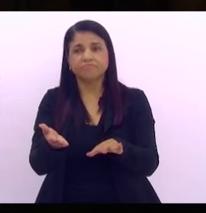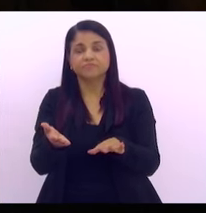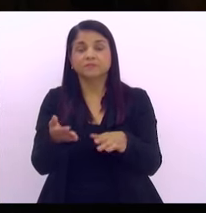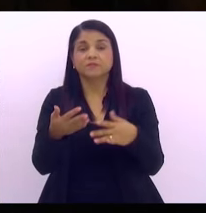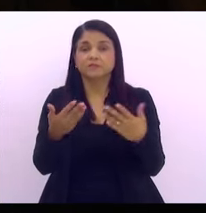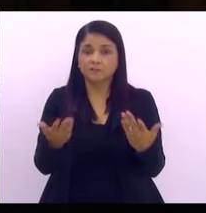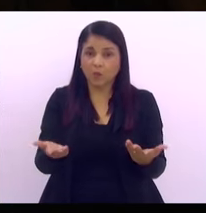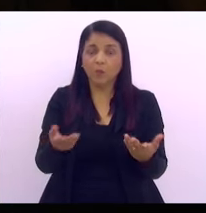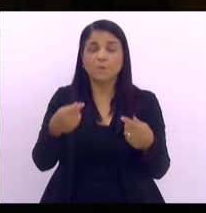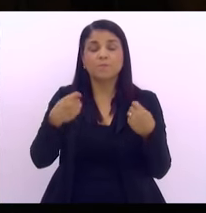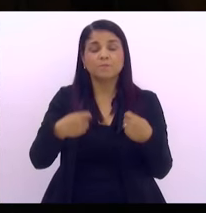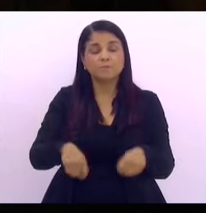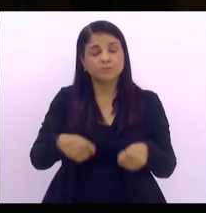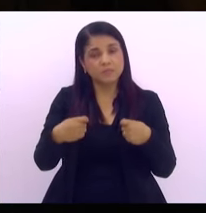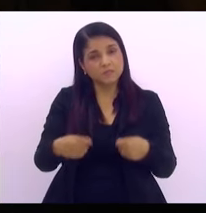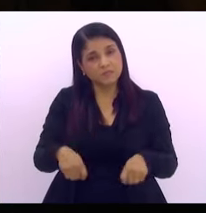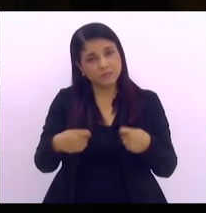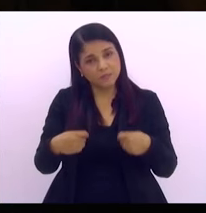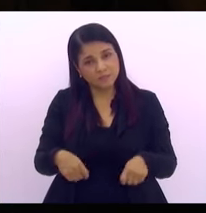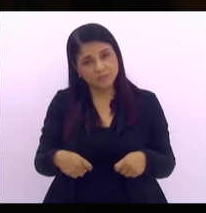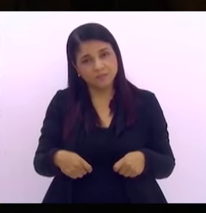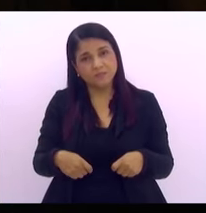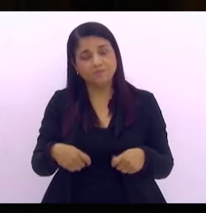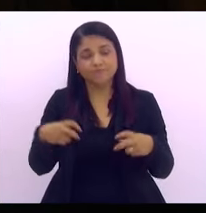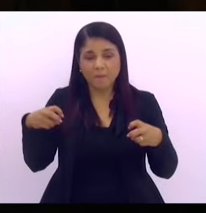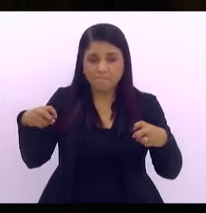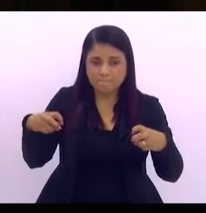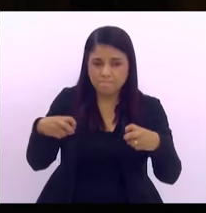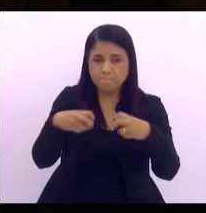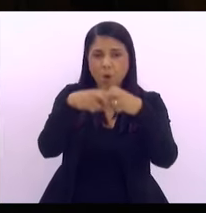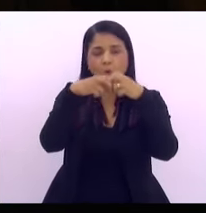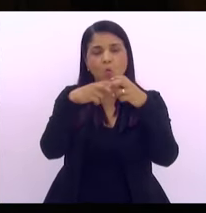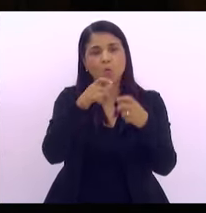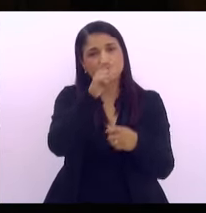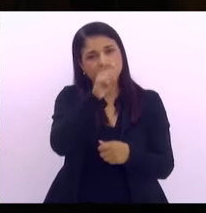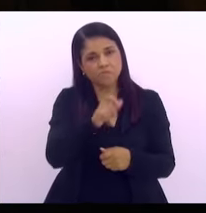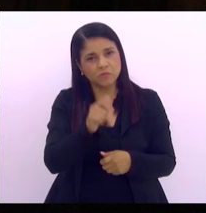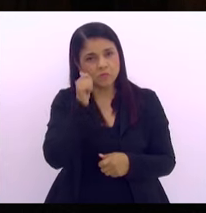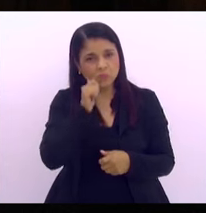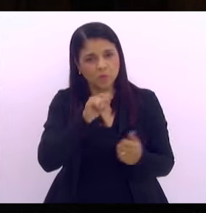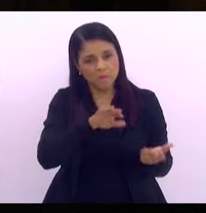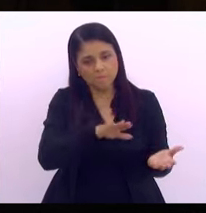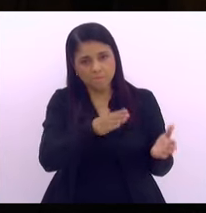presidente, precisou acontecer um acidente, uma vítima fatal,